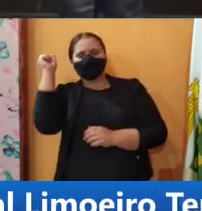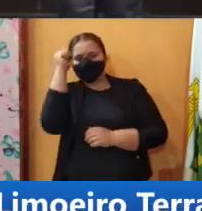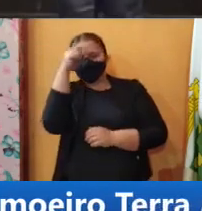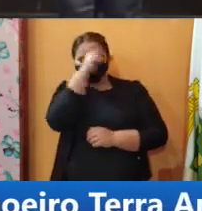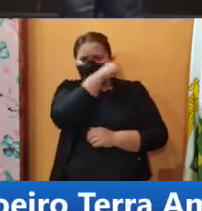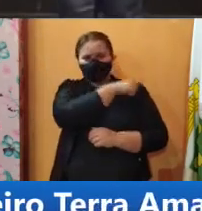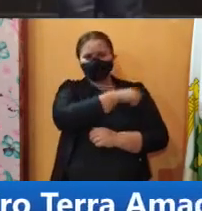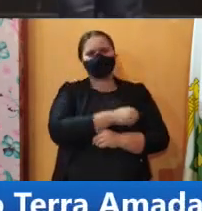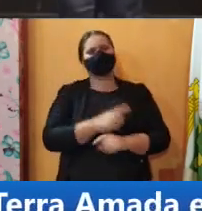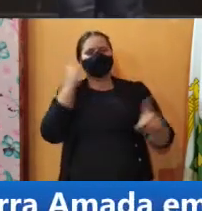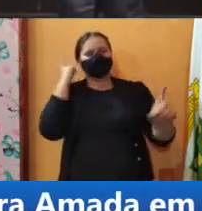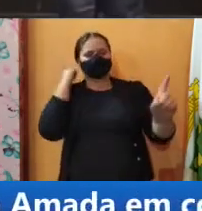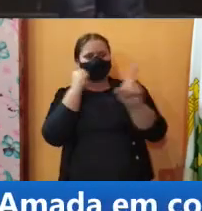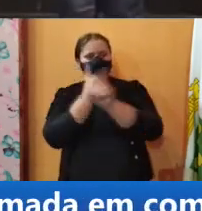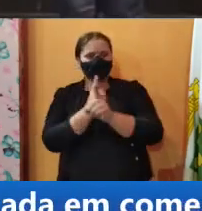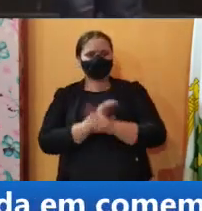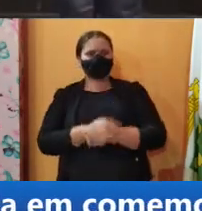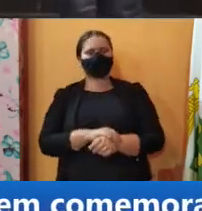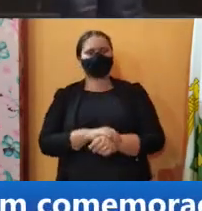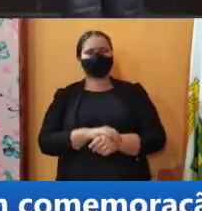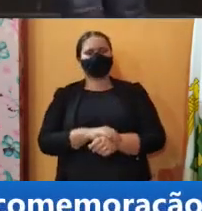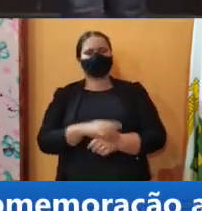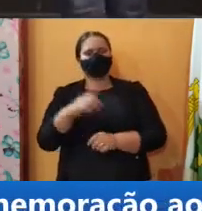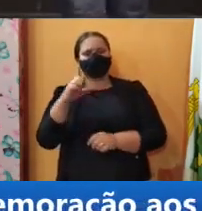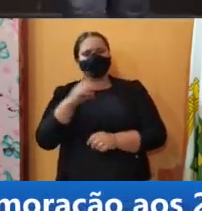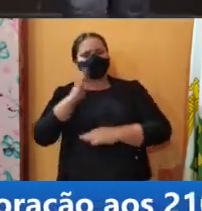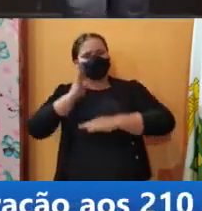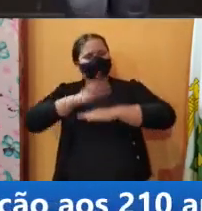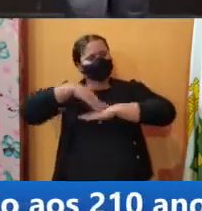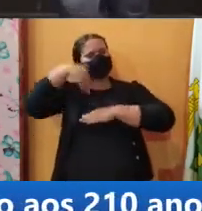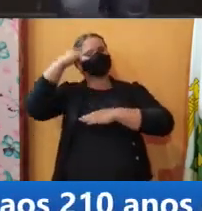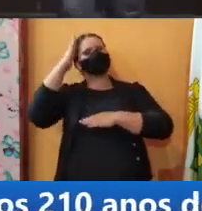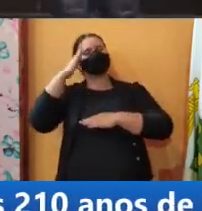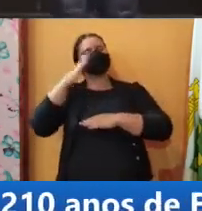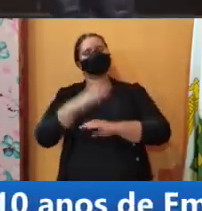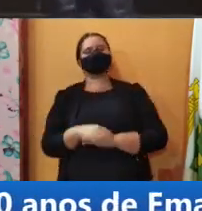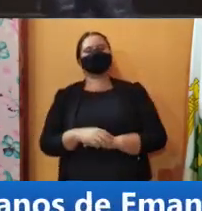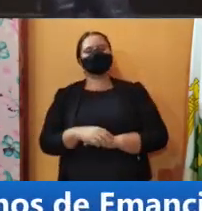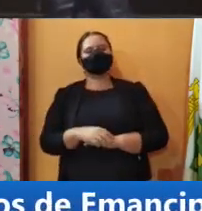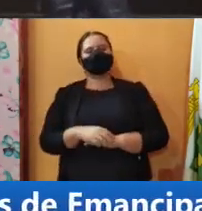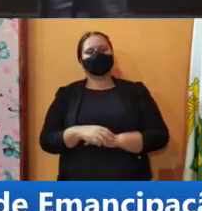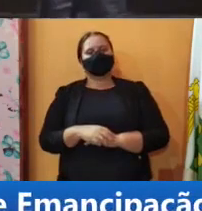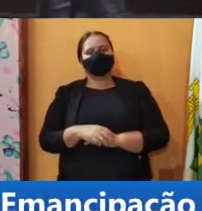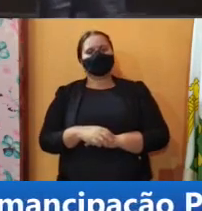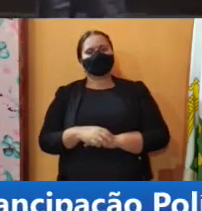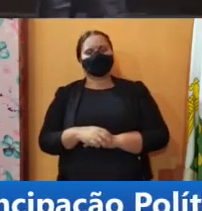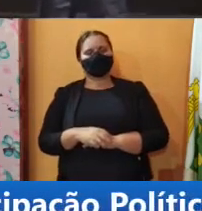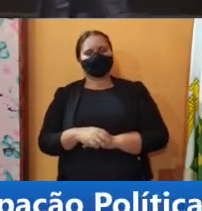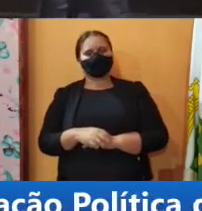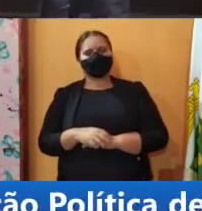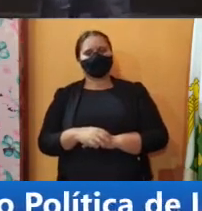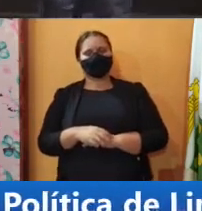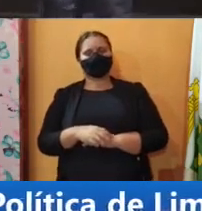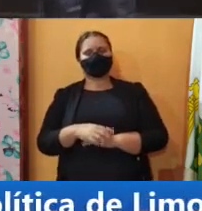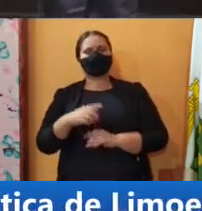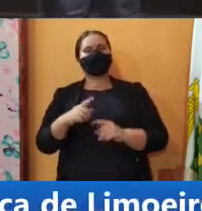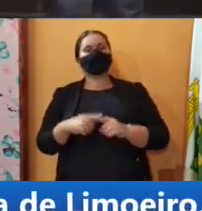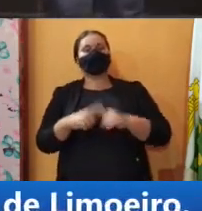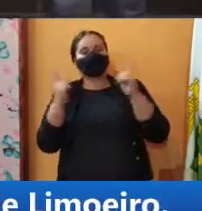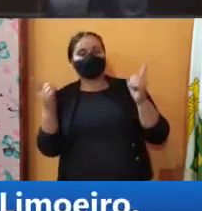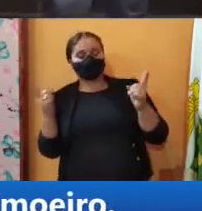nós encontramos. Tem uma pessoa aqui que sabe mais do que todo mundo, mais do que eu, que está aqui olhando para mim. Mas,